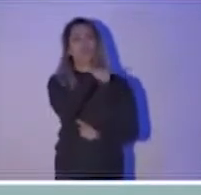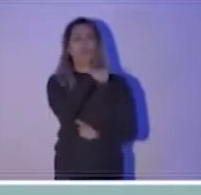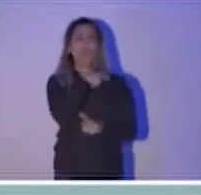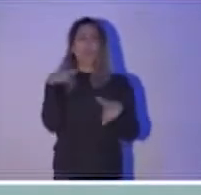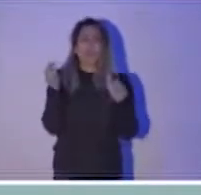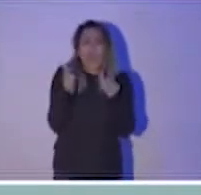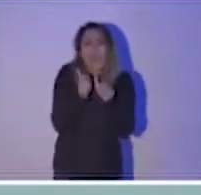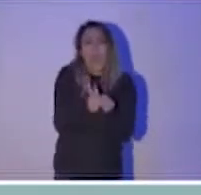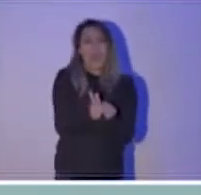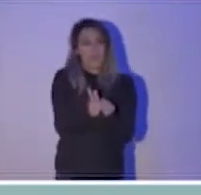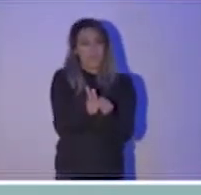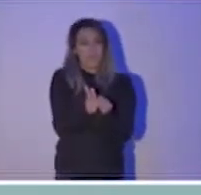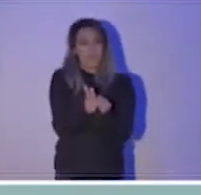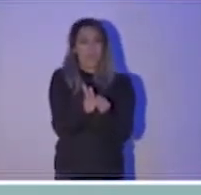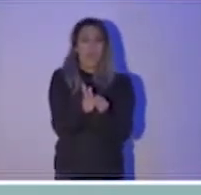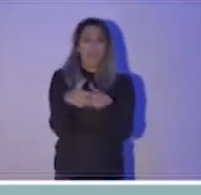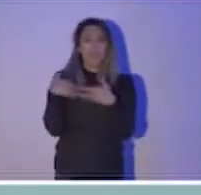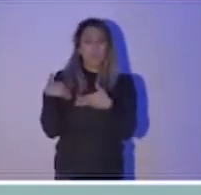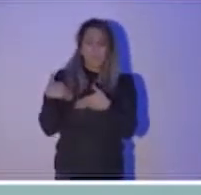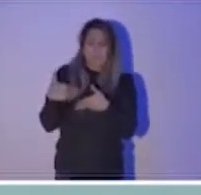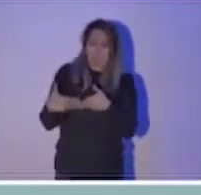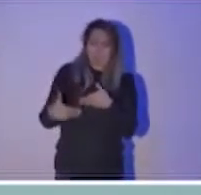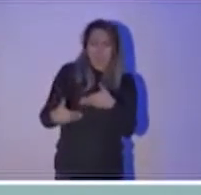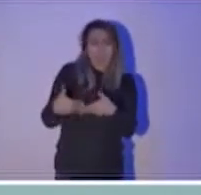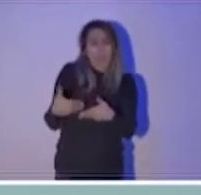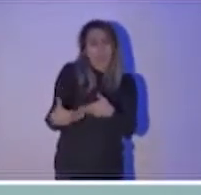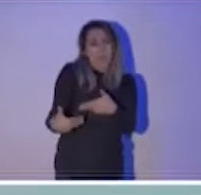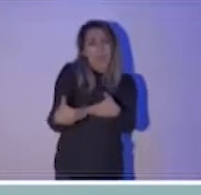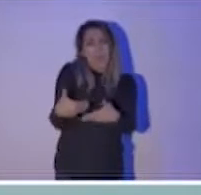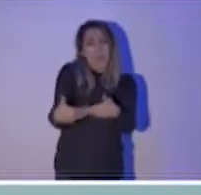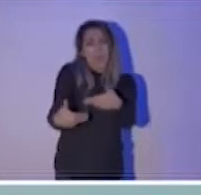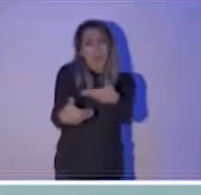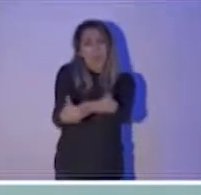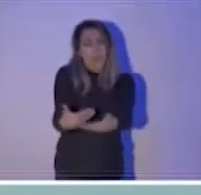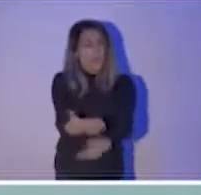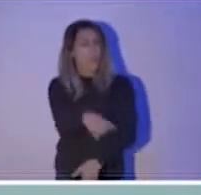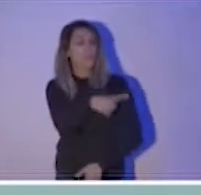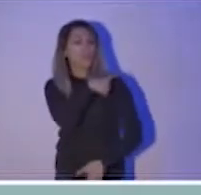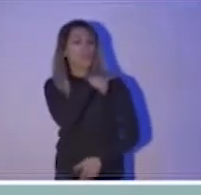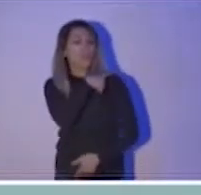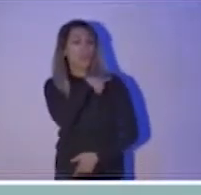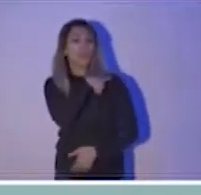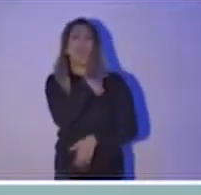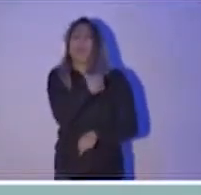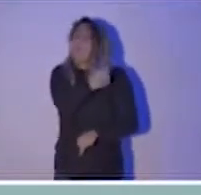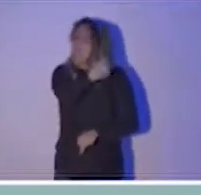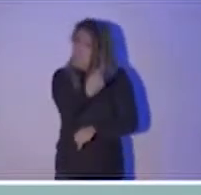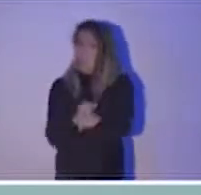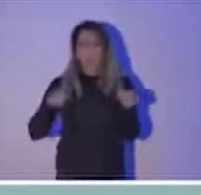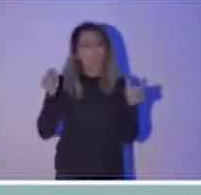vamos criando a defasagem em idade série, e quando chega no primeiro ano do ensino médio, eles são reprovados em massa, e, por